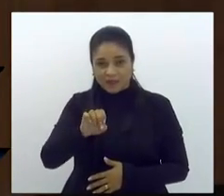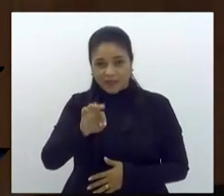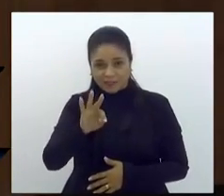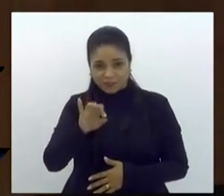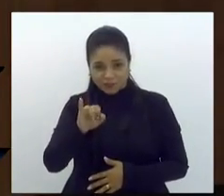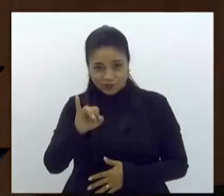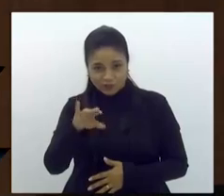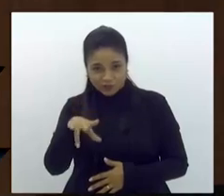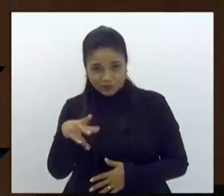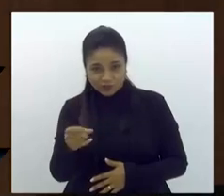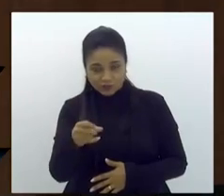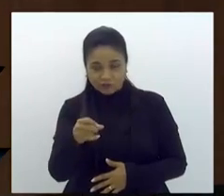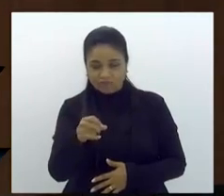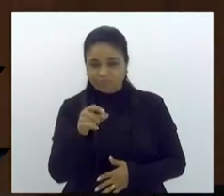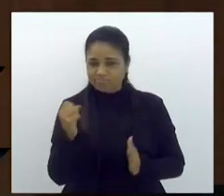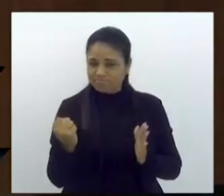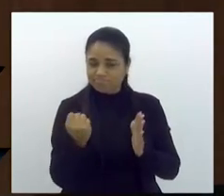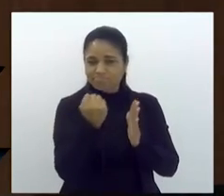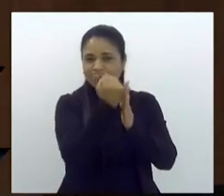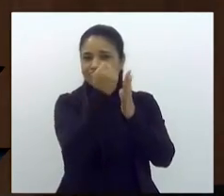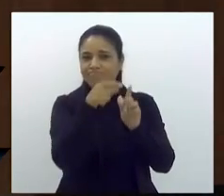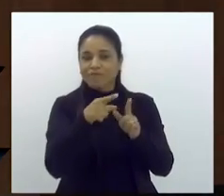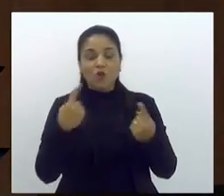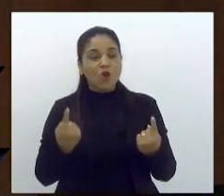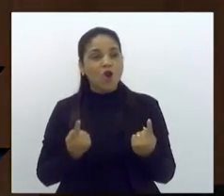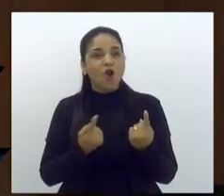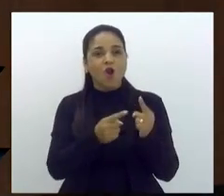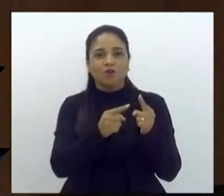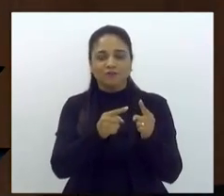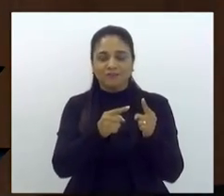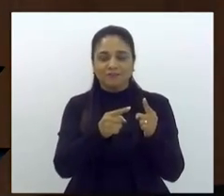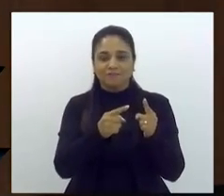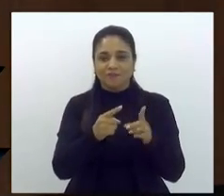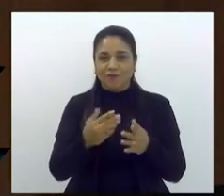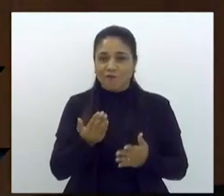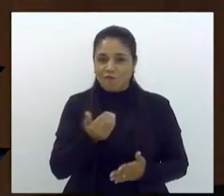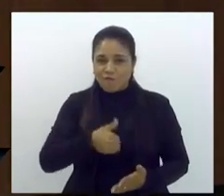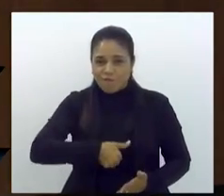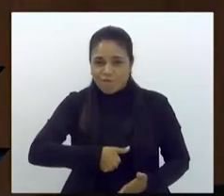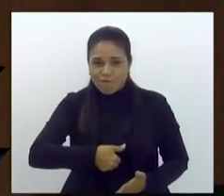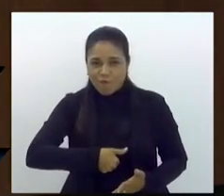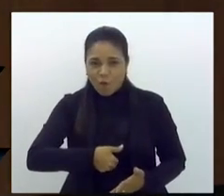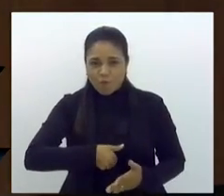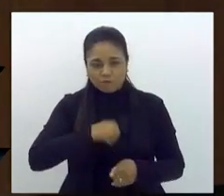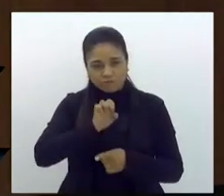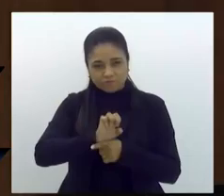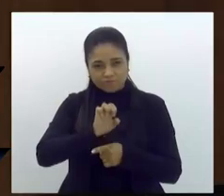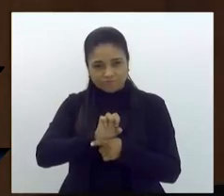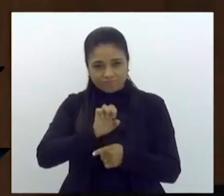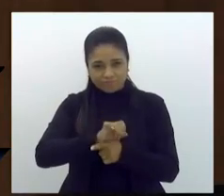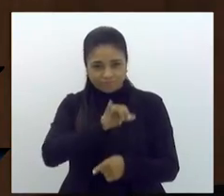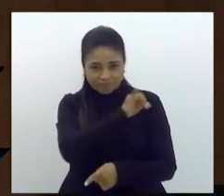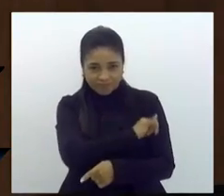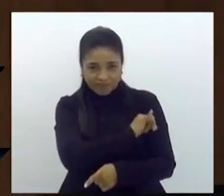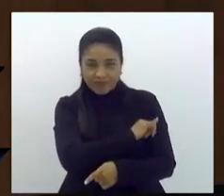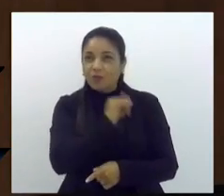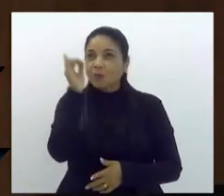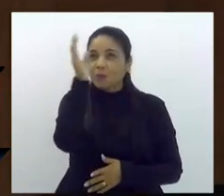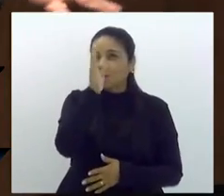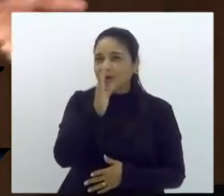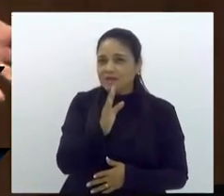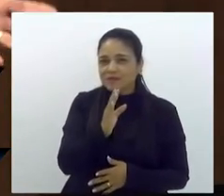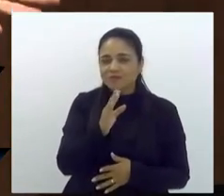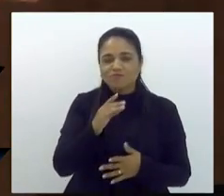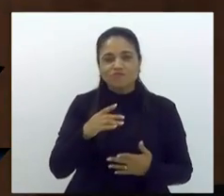ícone no combate à fome no estado do Rio e no país e o almoço